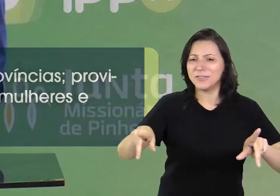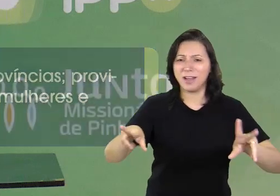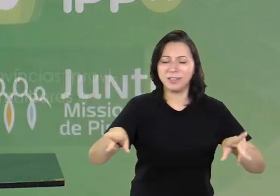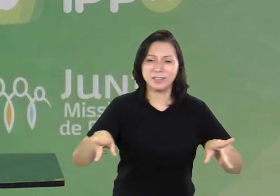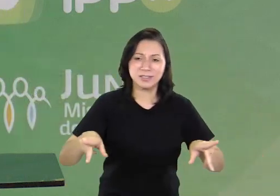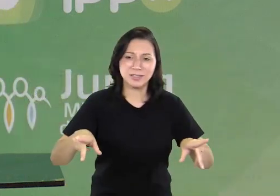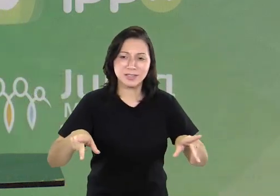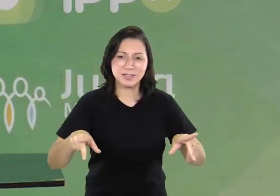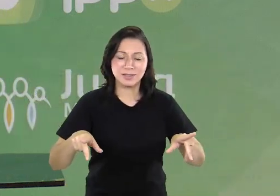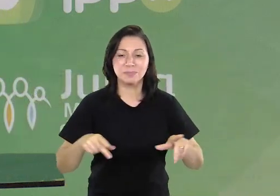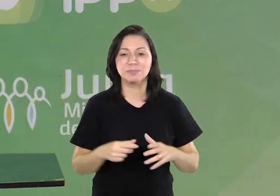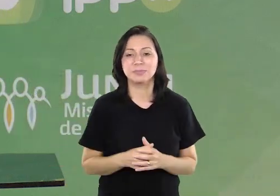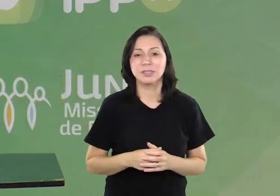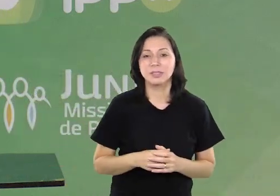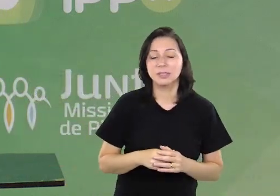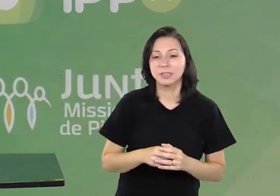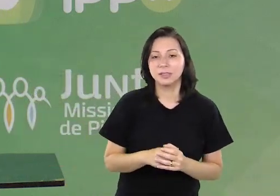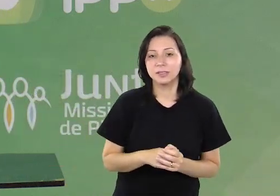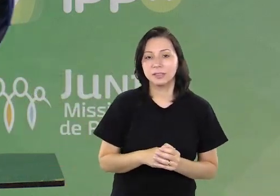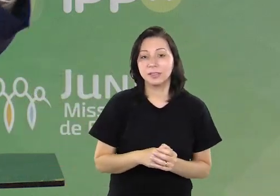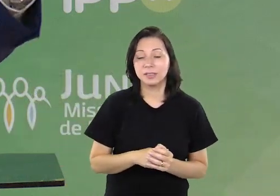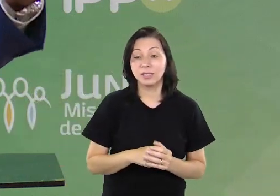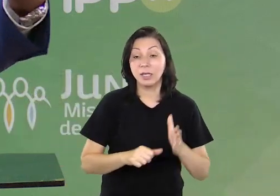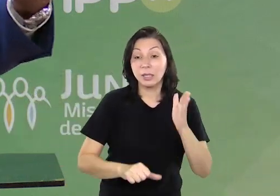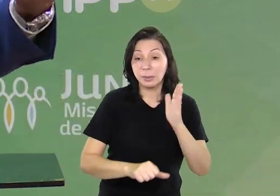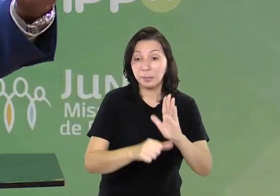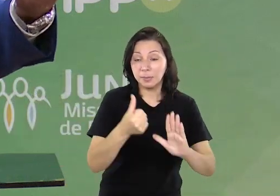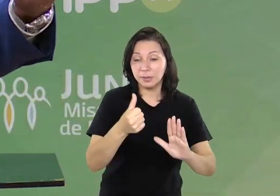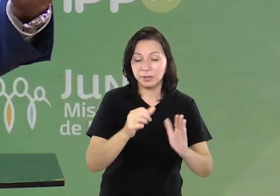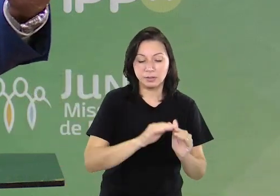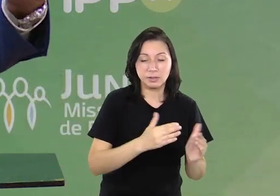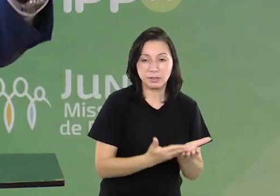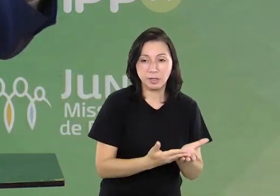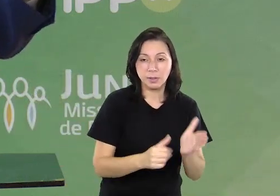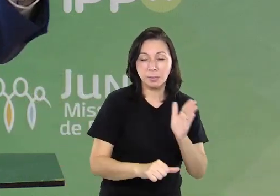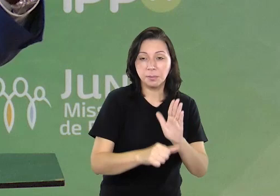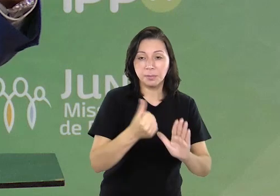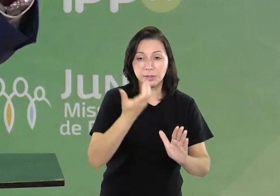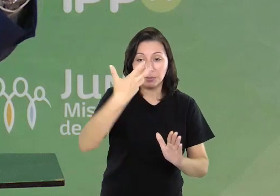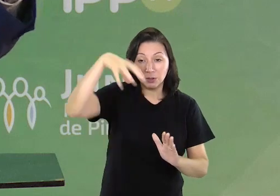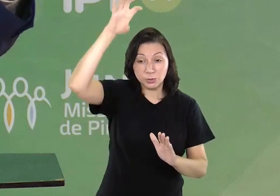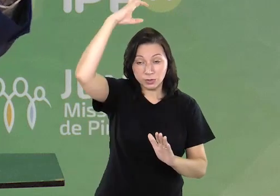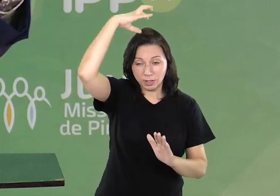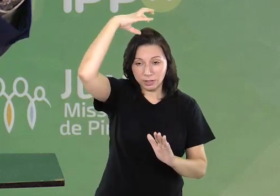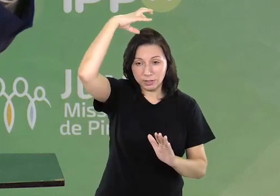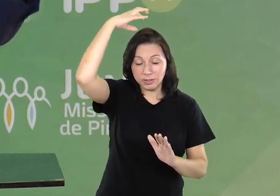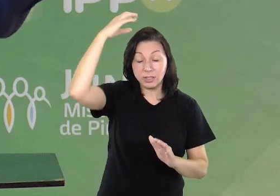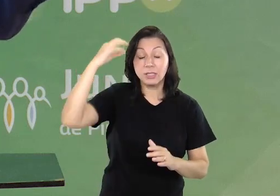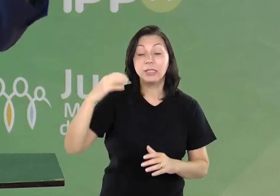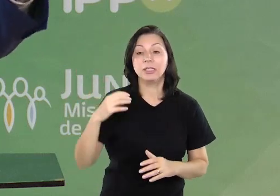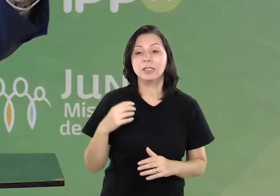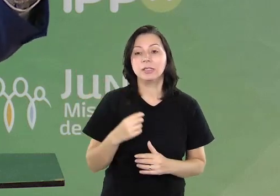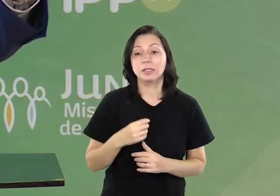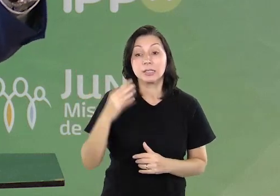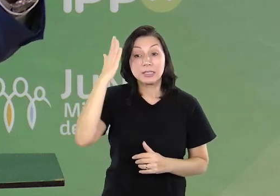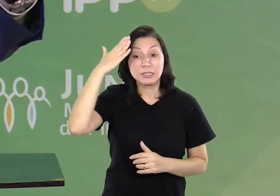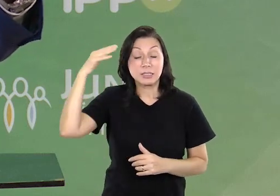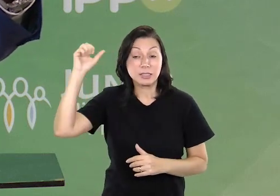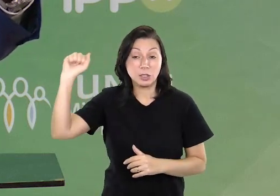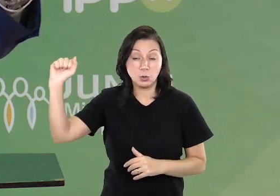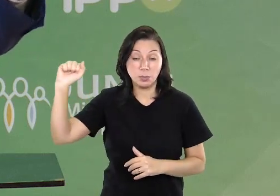Reis 11:3 que no harém de Salomão tinha 700 mulheres princesas